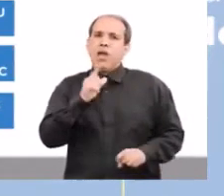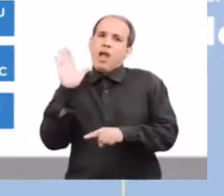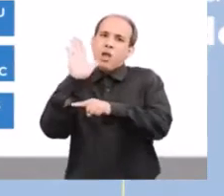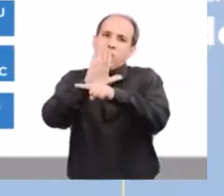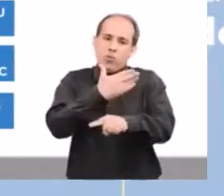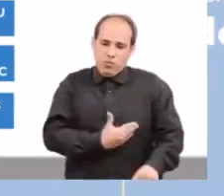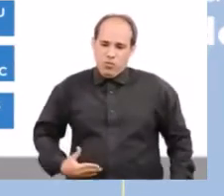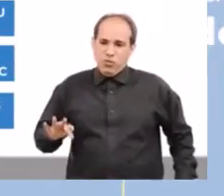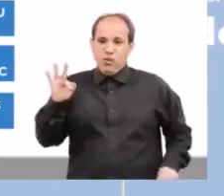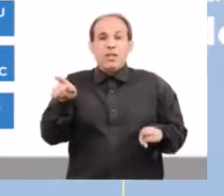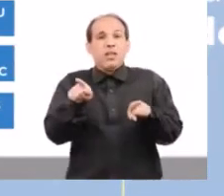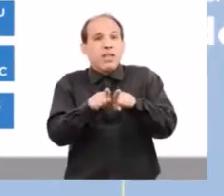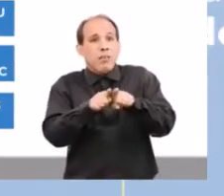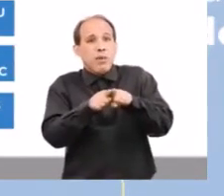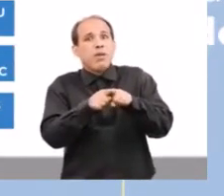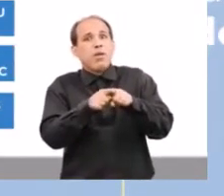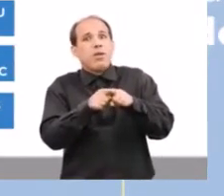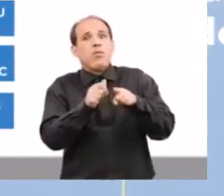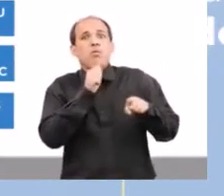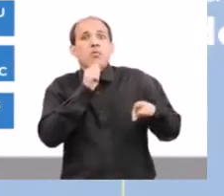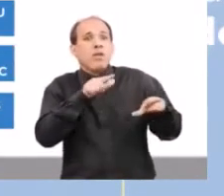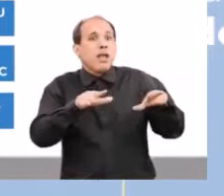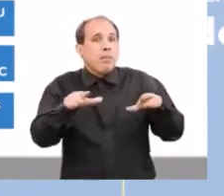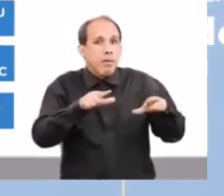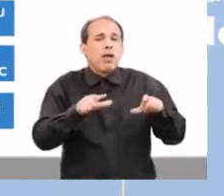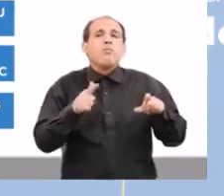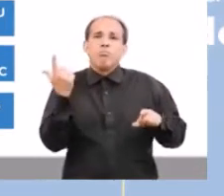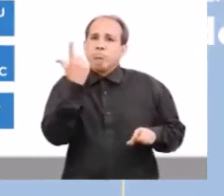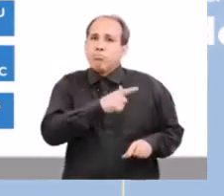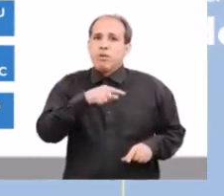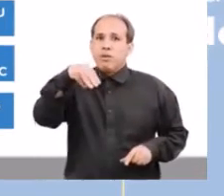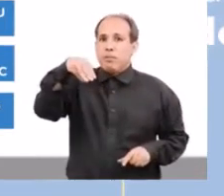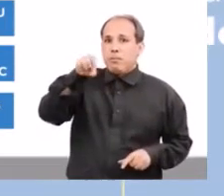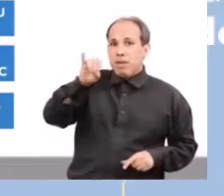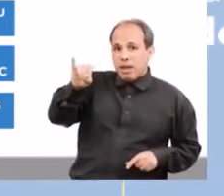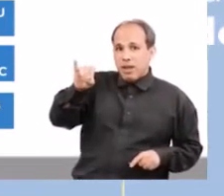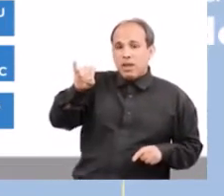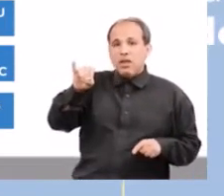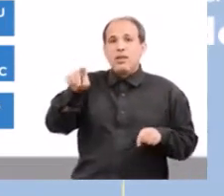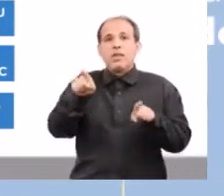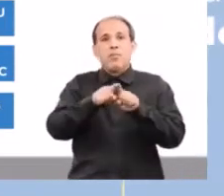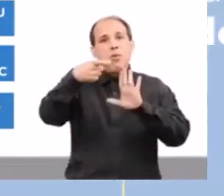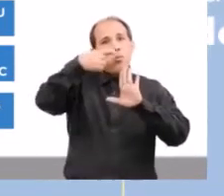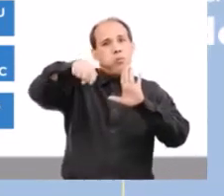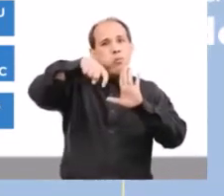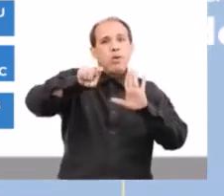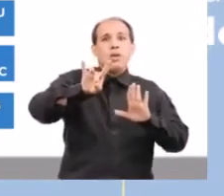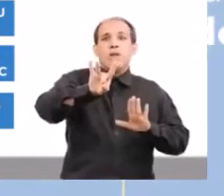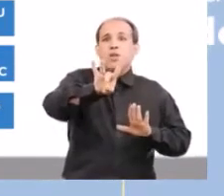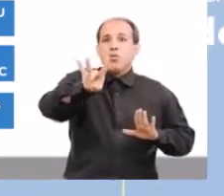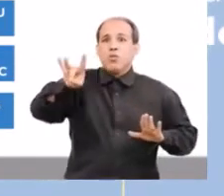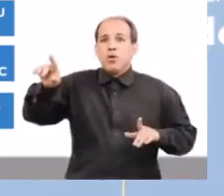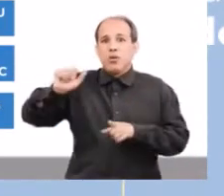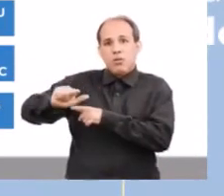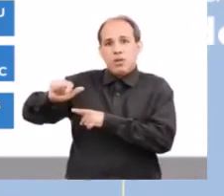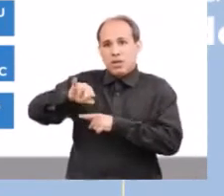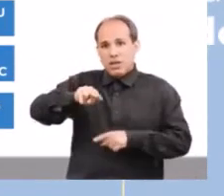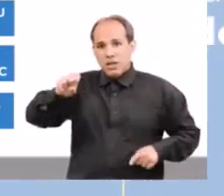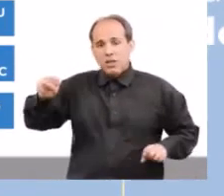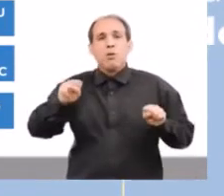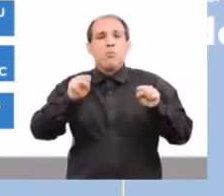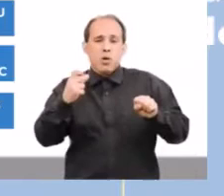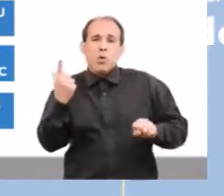governo, inclusive os desempregados. Os microempreendedores individuais e contribuintes individuais da